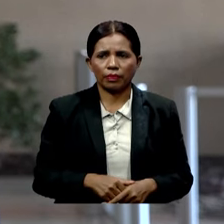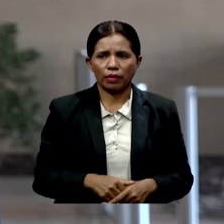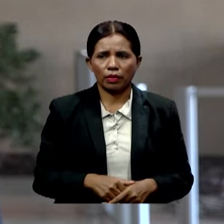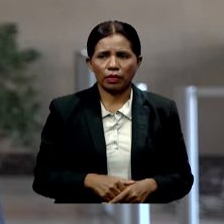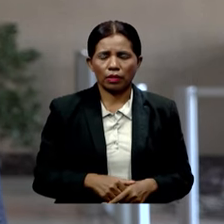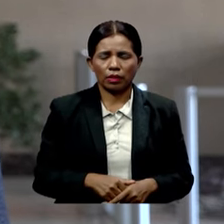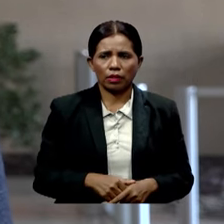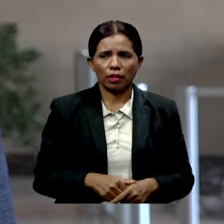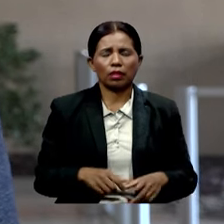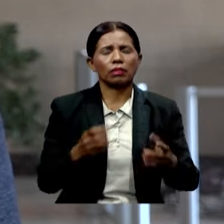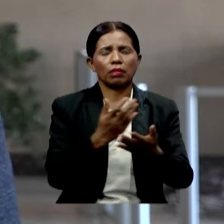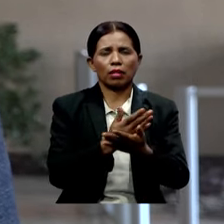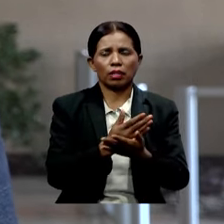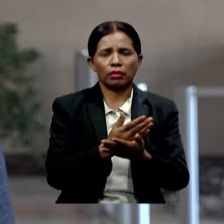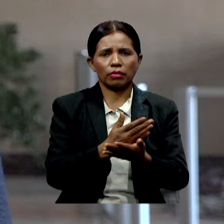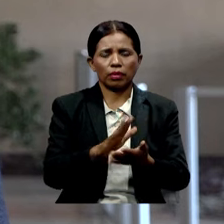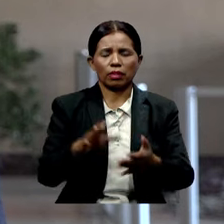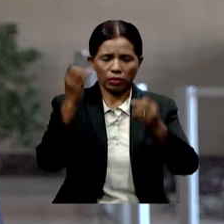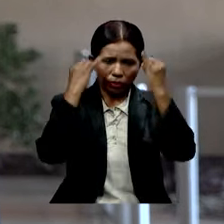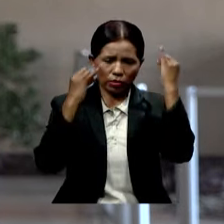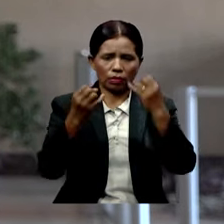abelar lutar